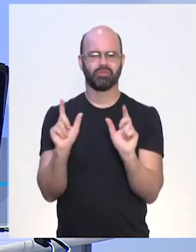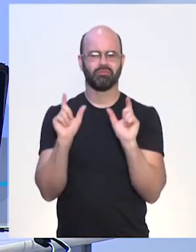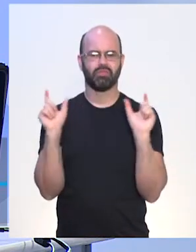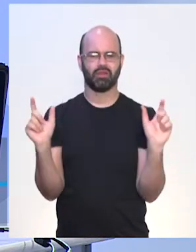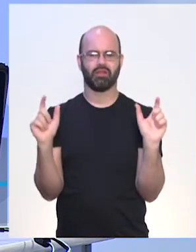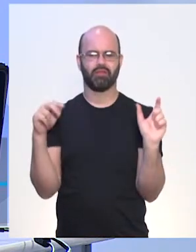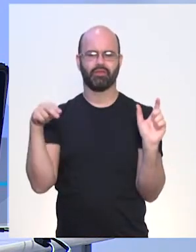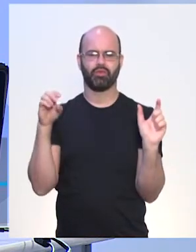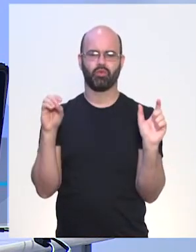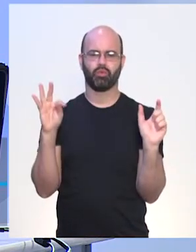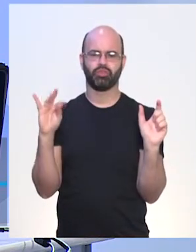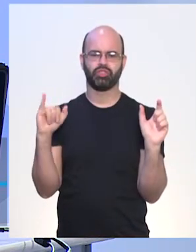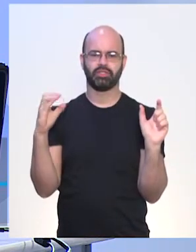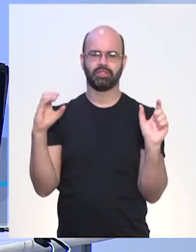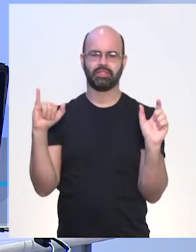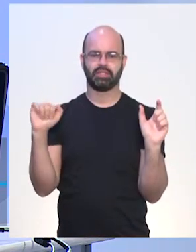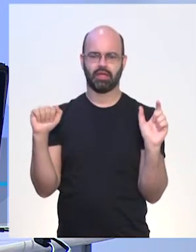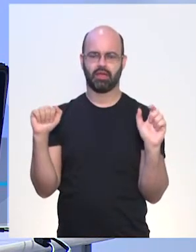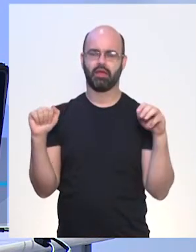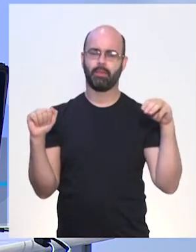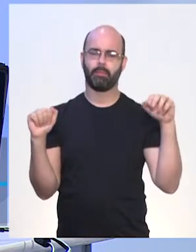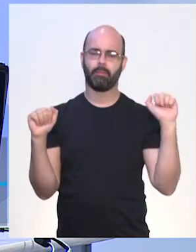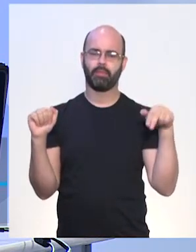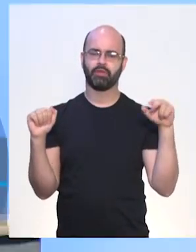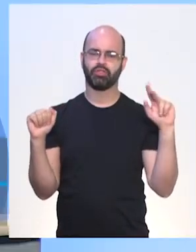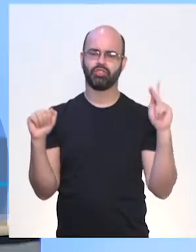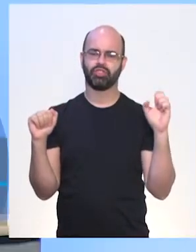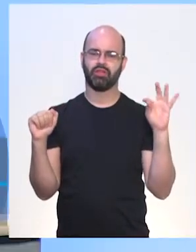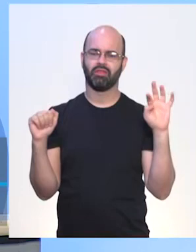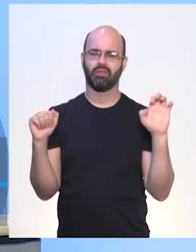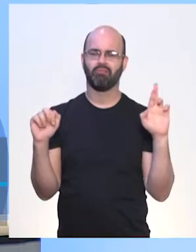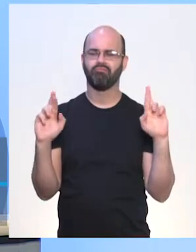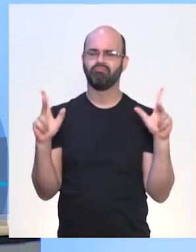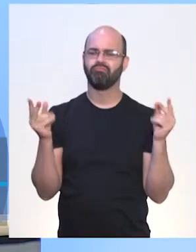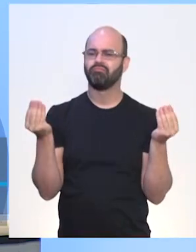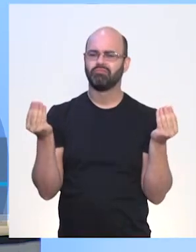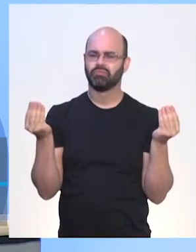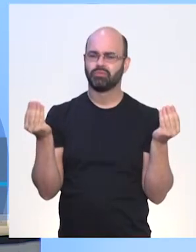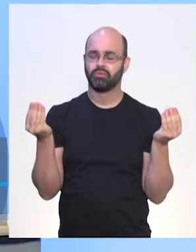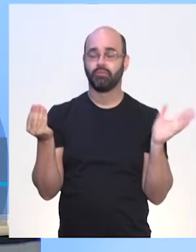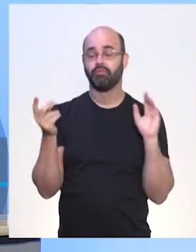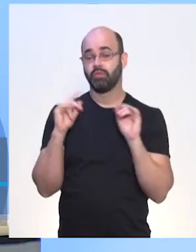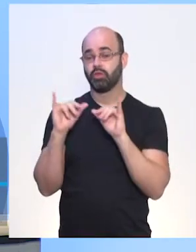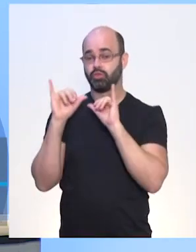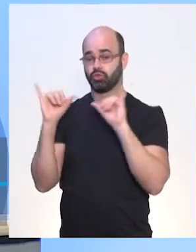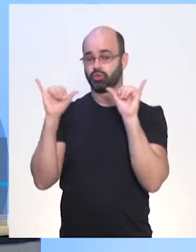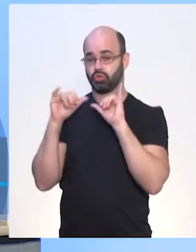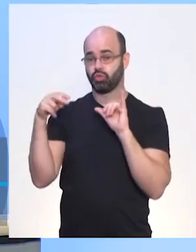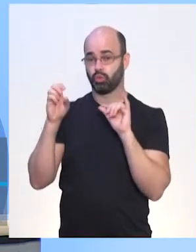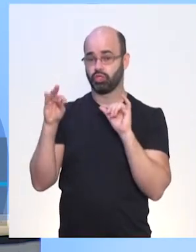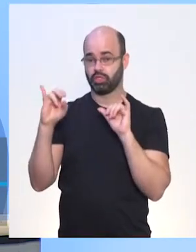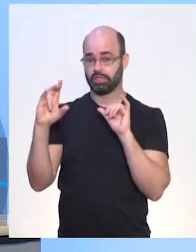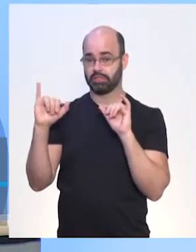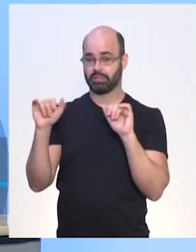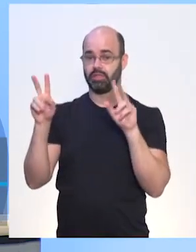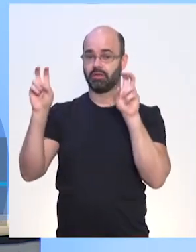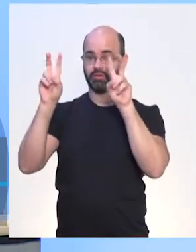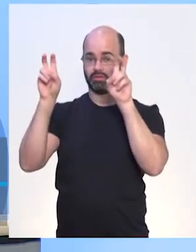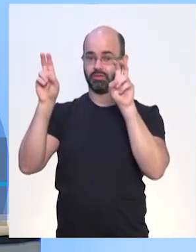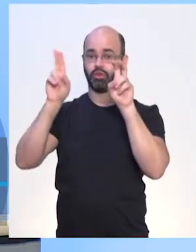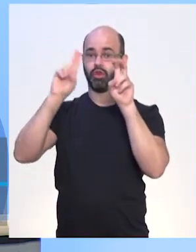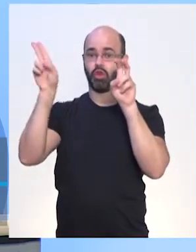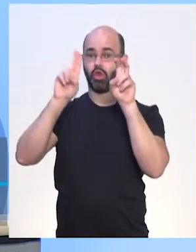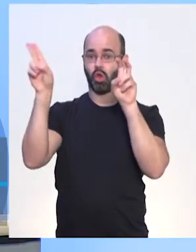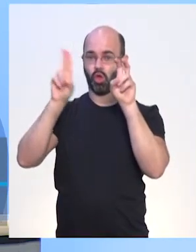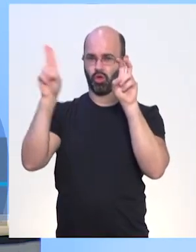manchete eles o chefe notícia é a notícia tem uma manchete é um título né o nome a lida do